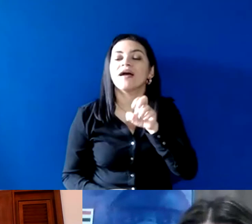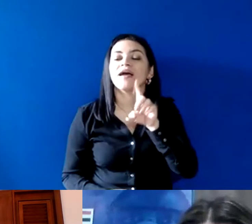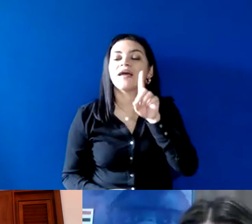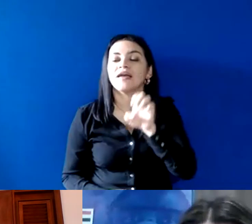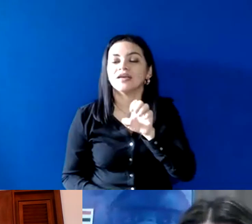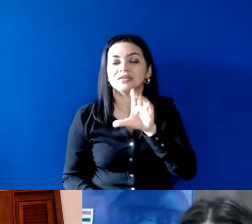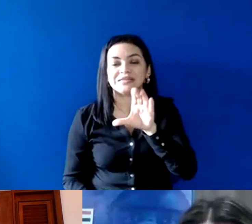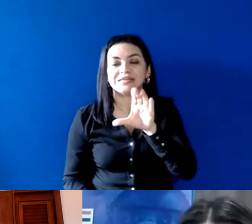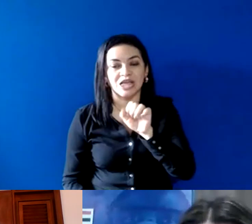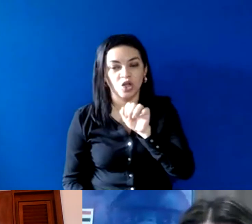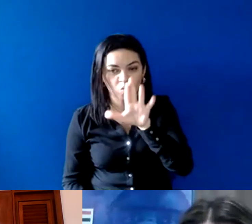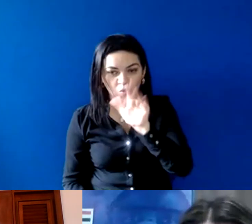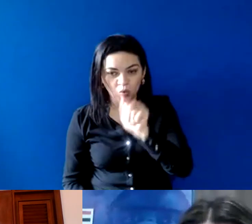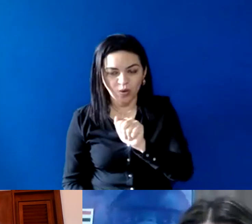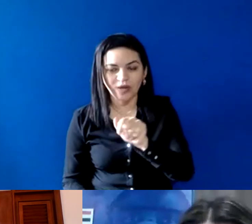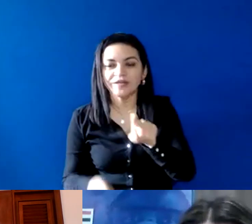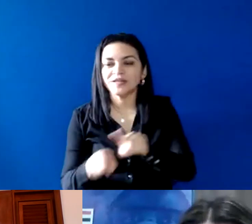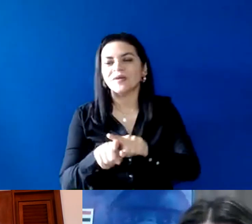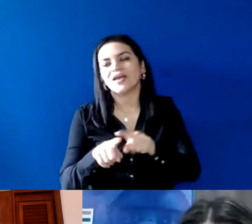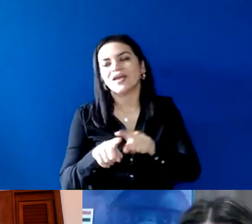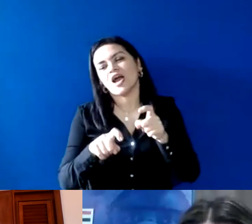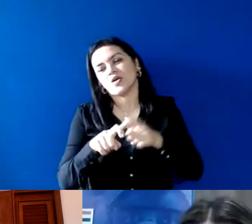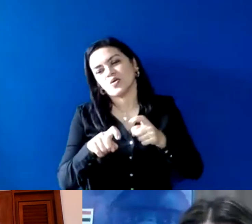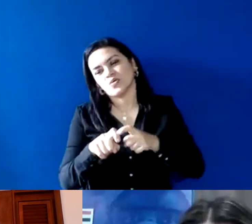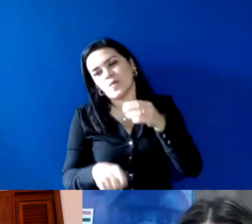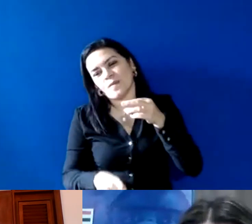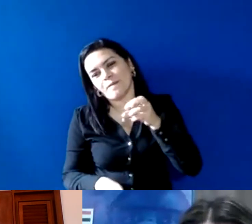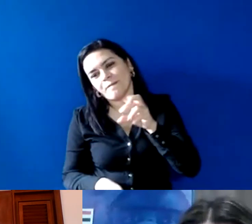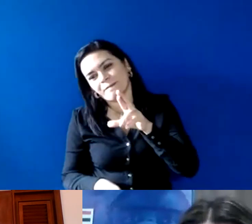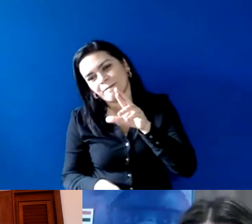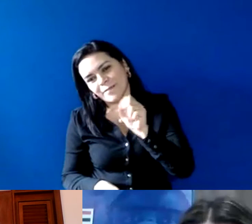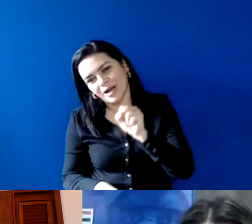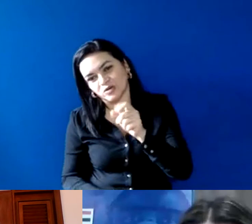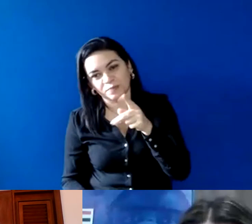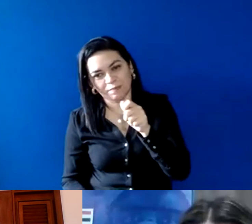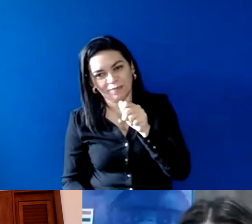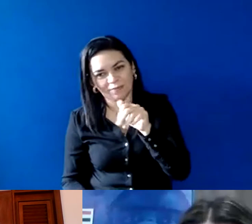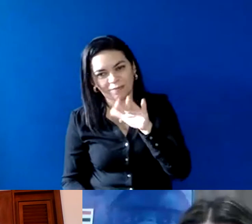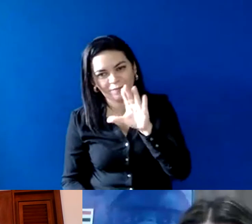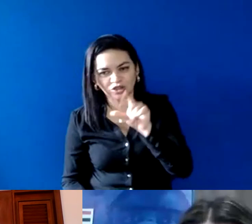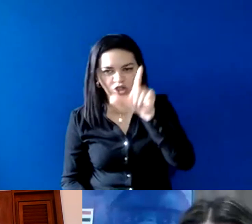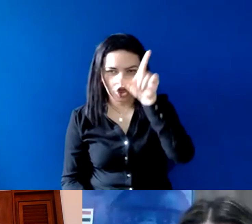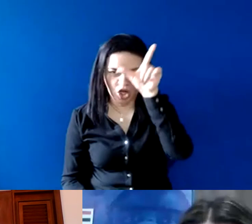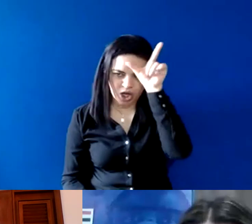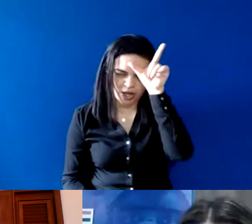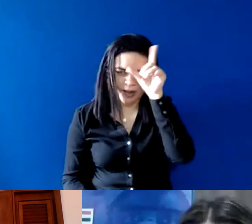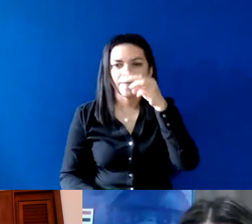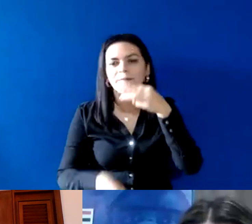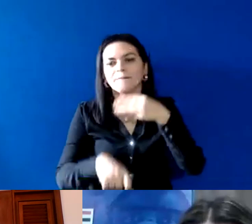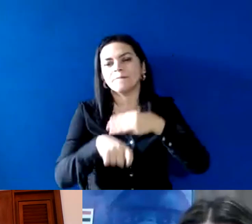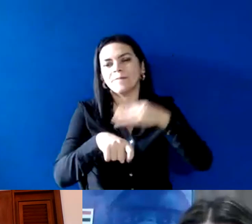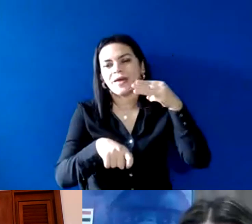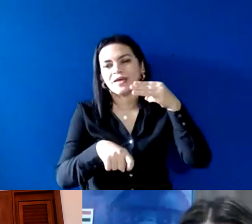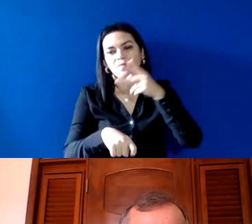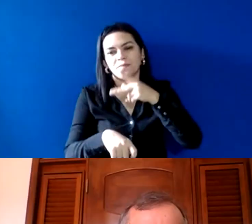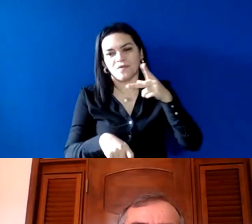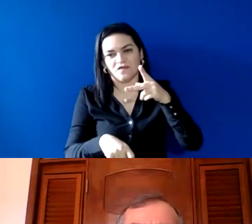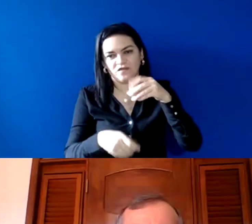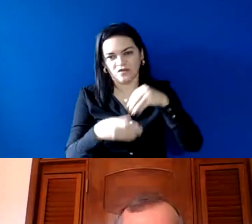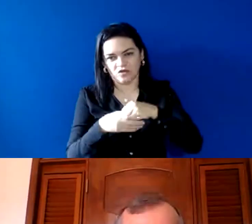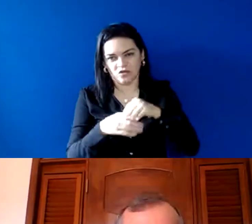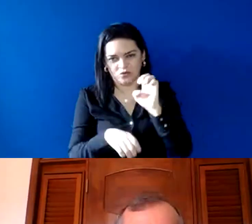Dr. Marcos Pacheco, nosso mestre, líder e professor também no nosso estado.